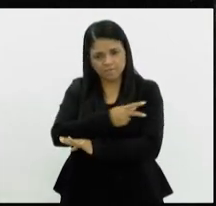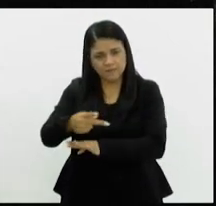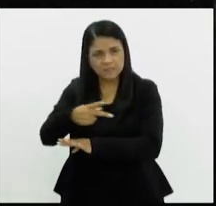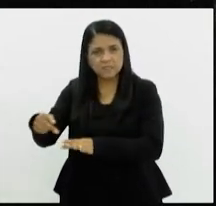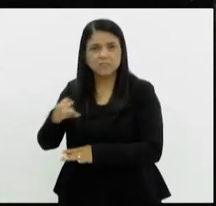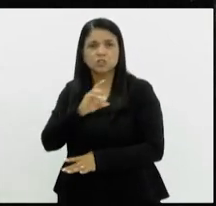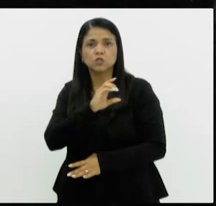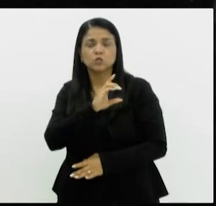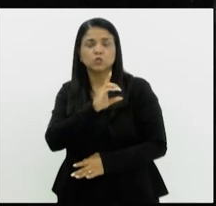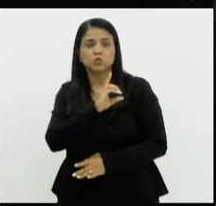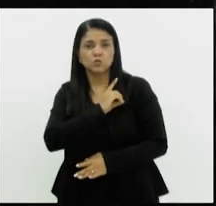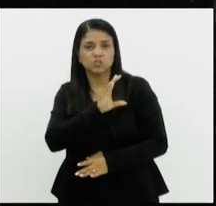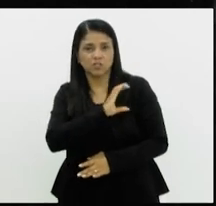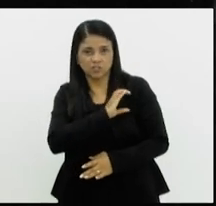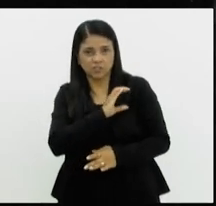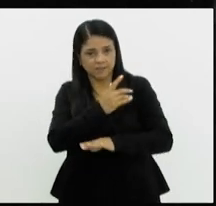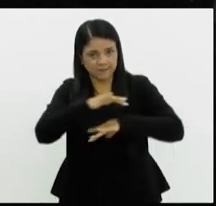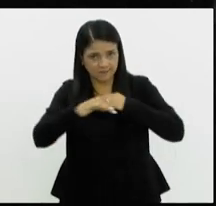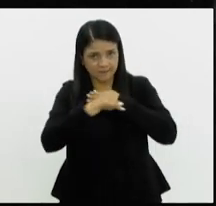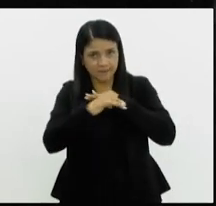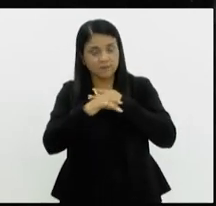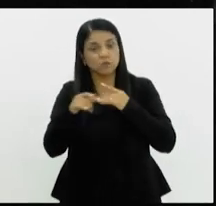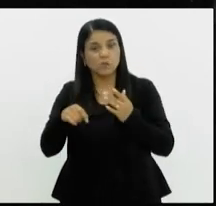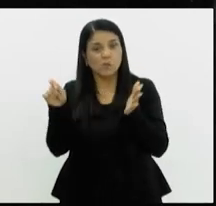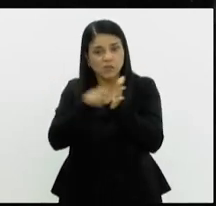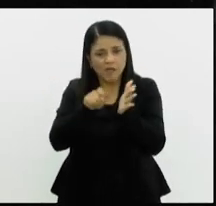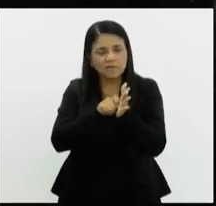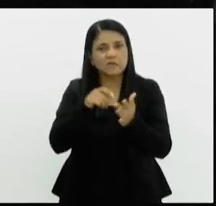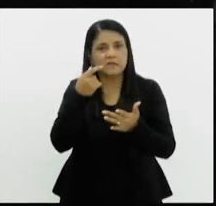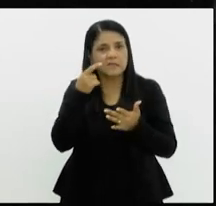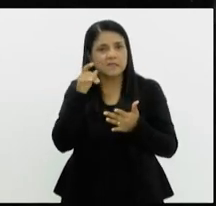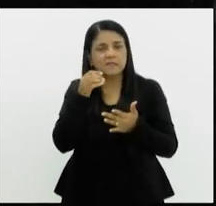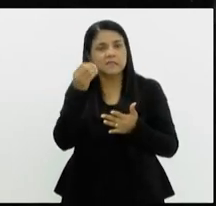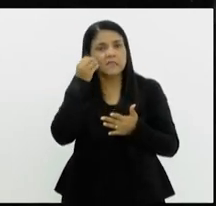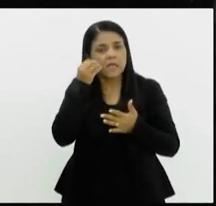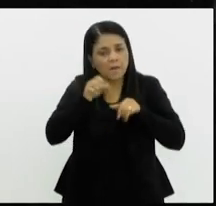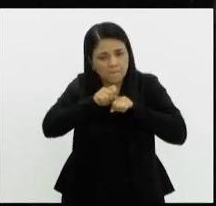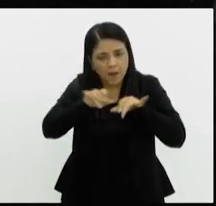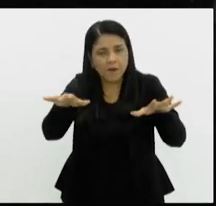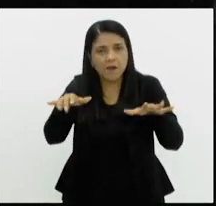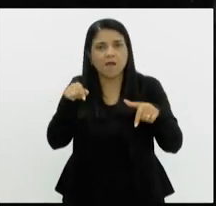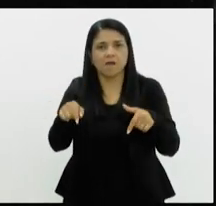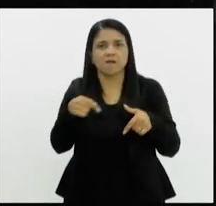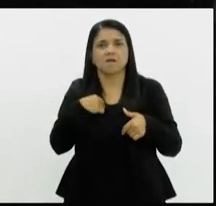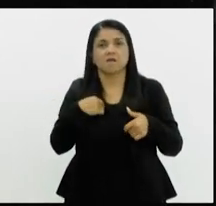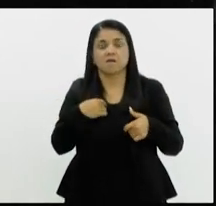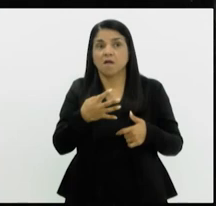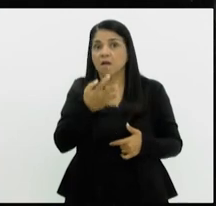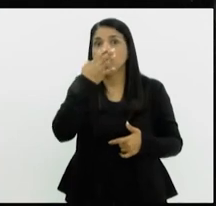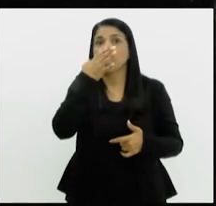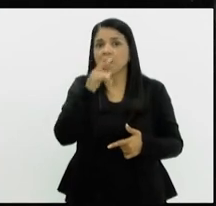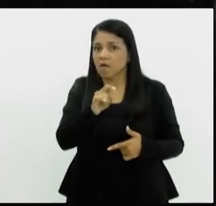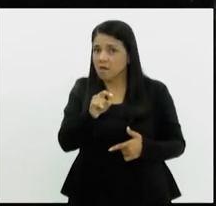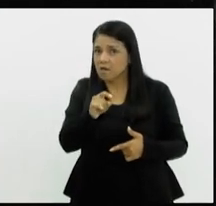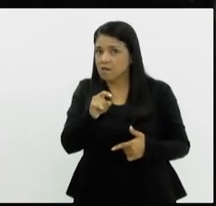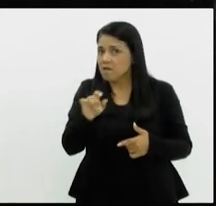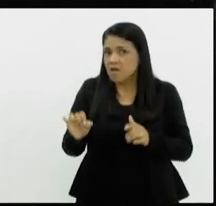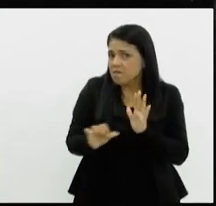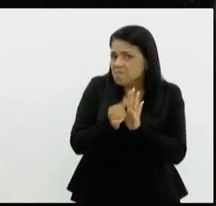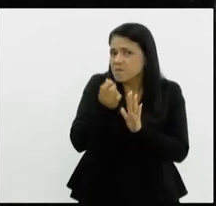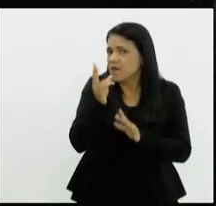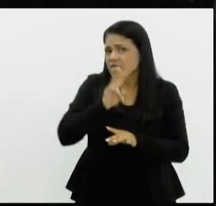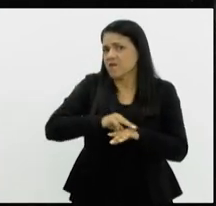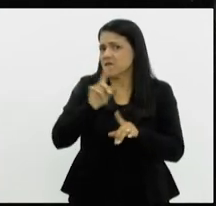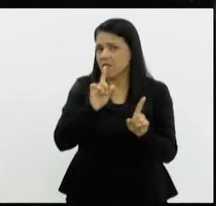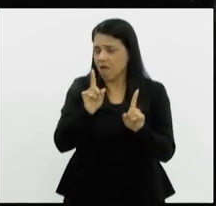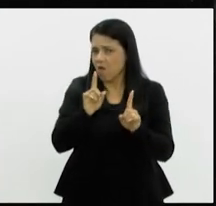de Caxias onde o tráfego tá tentando avançar e PME PME Não é a primeira vez que eu faço